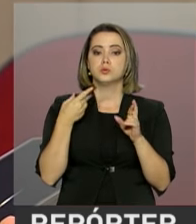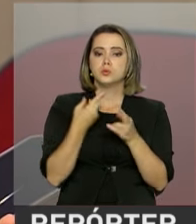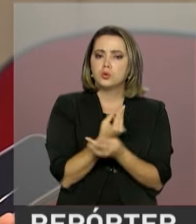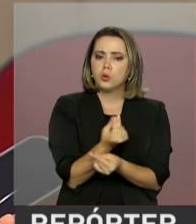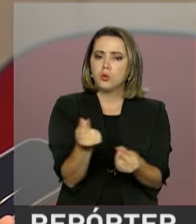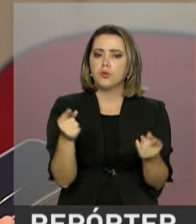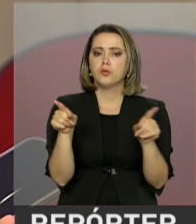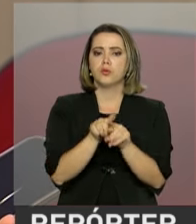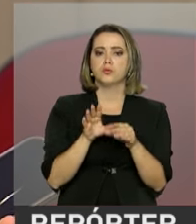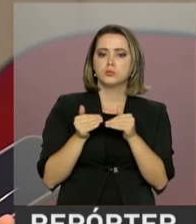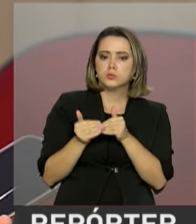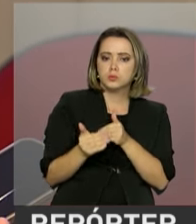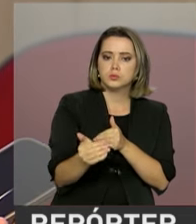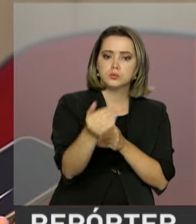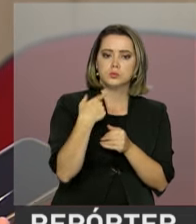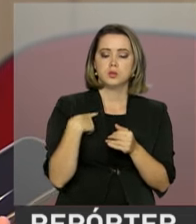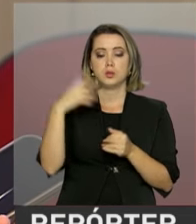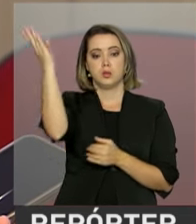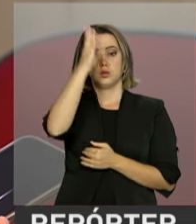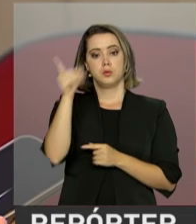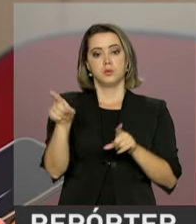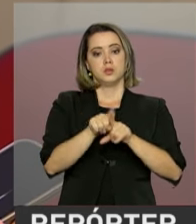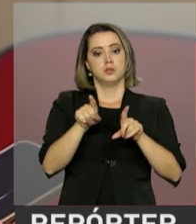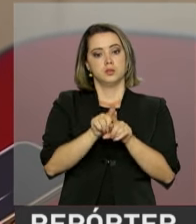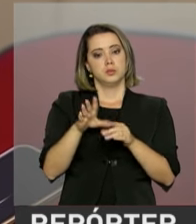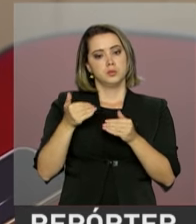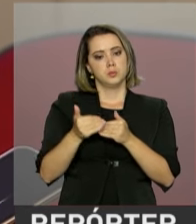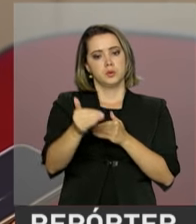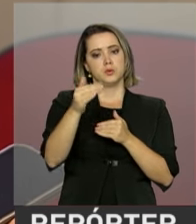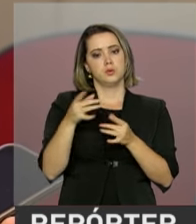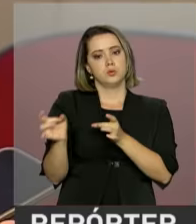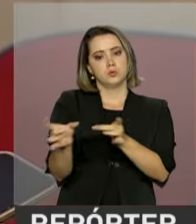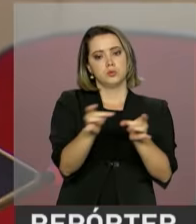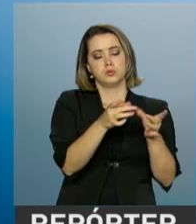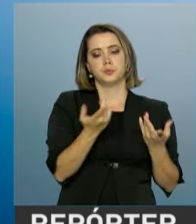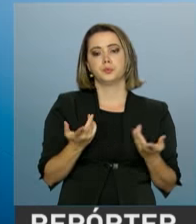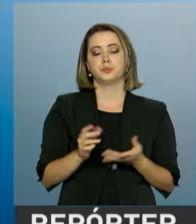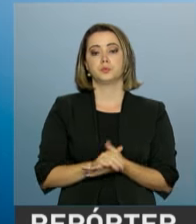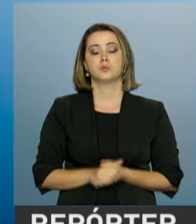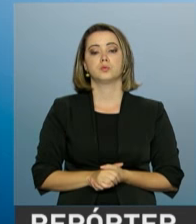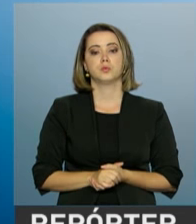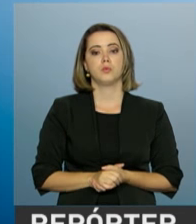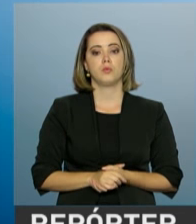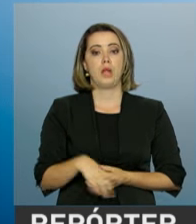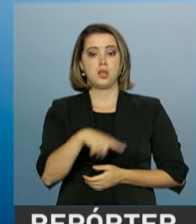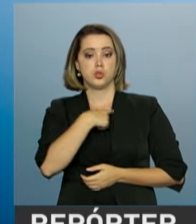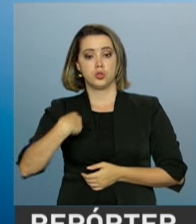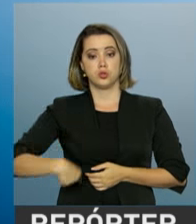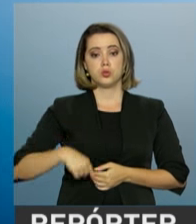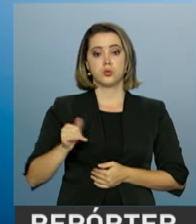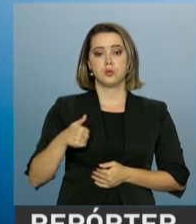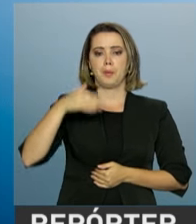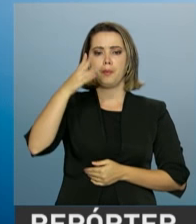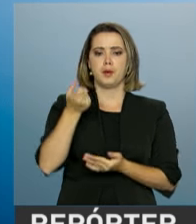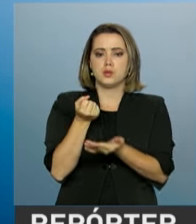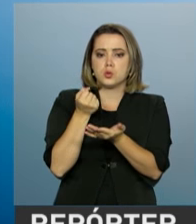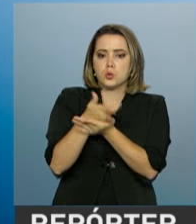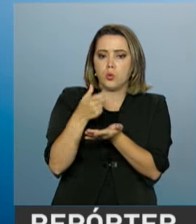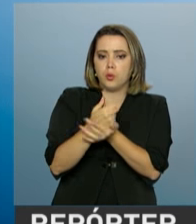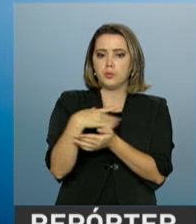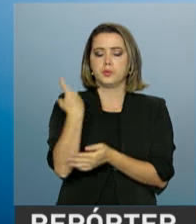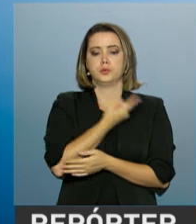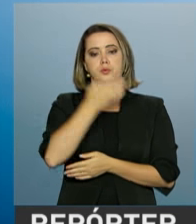volume exportado desses desses produtos que têm boa aceitação no mercado internacional a china continua sendo o país que mais compra do